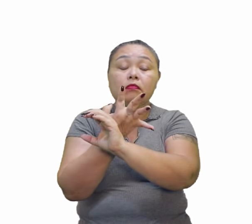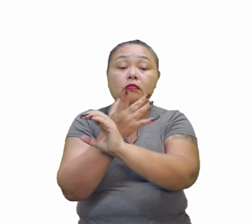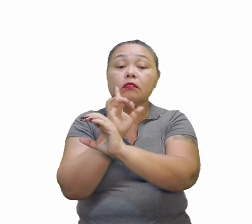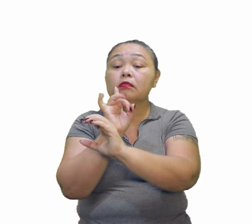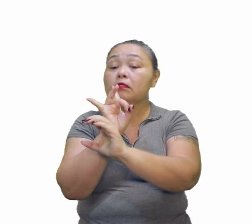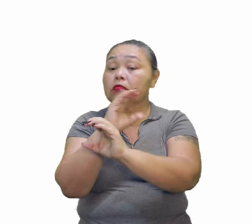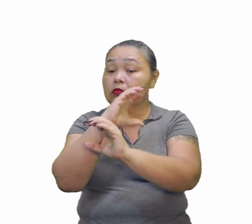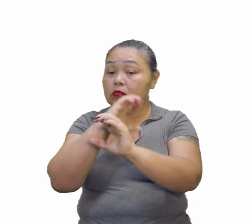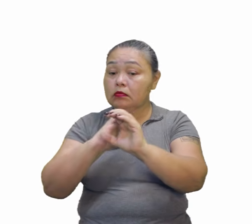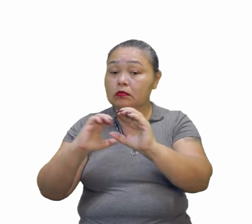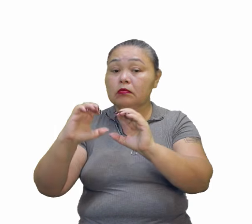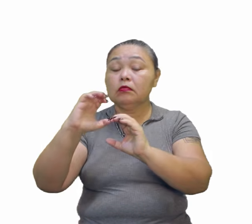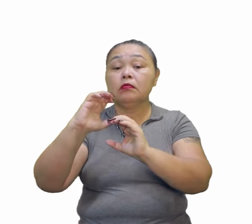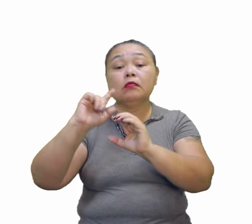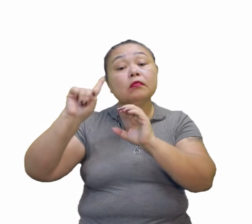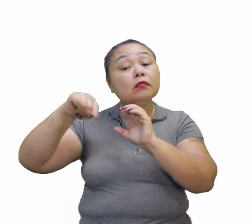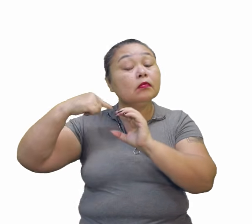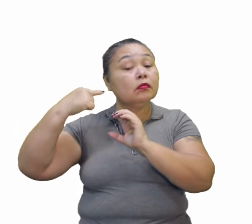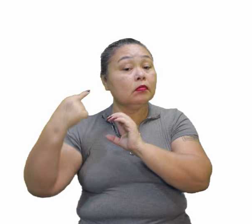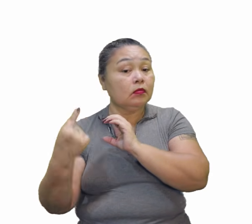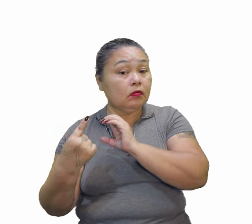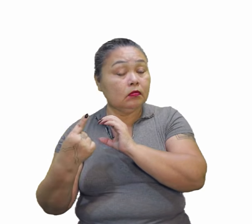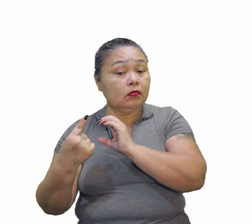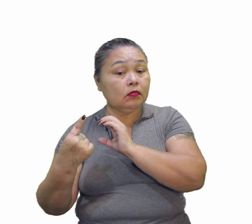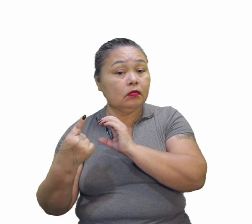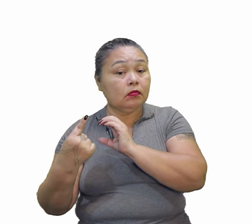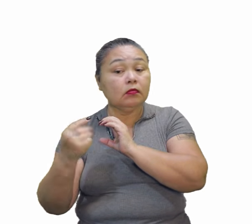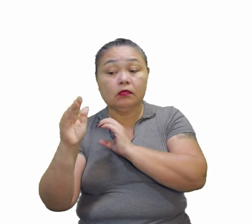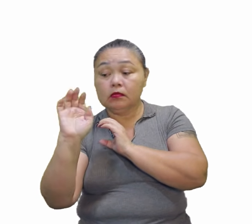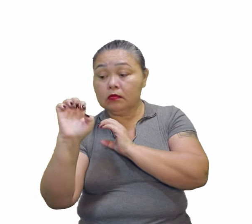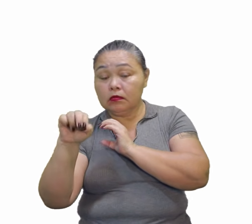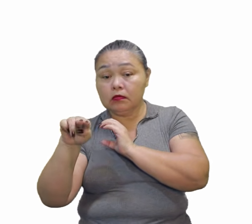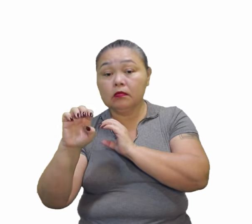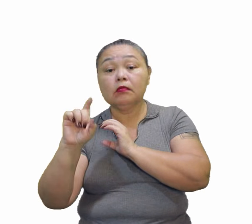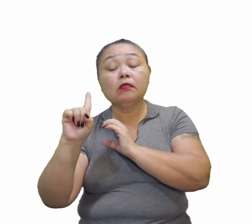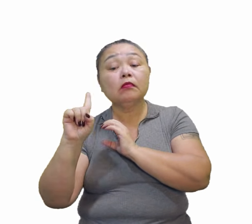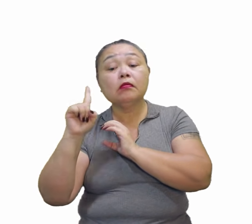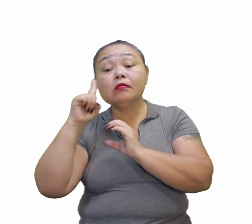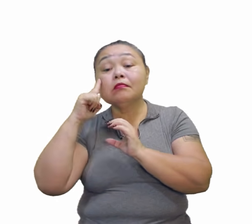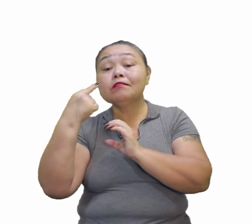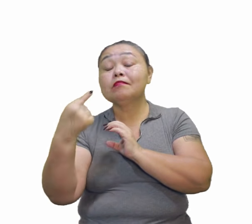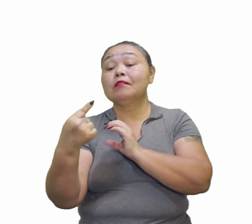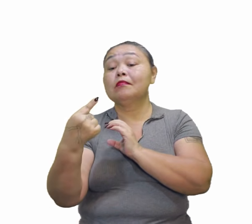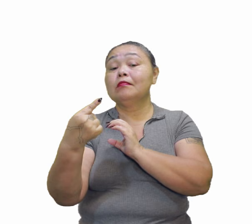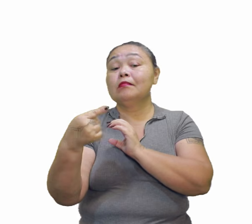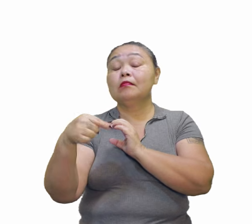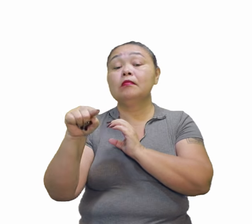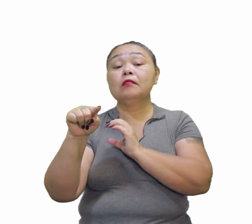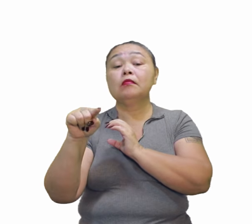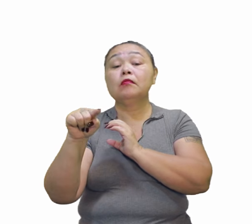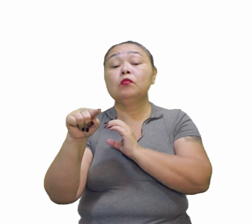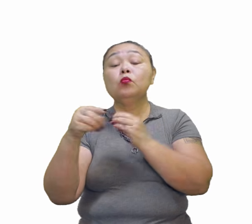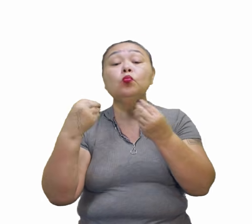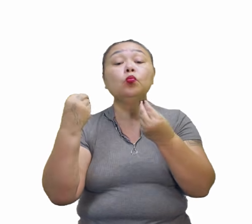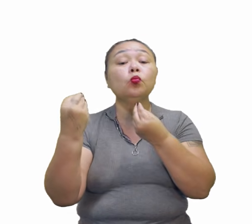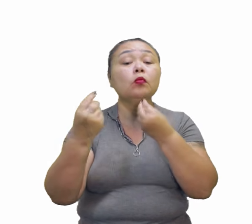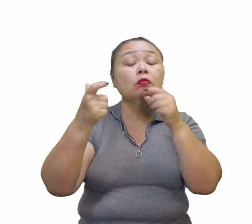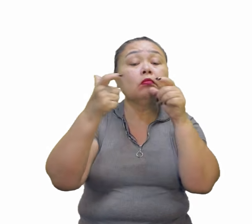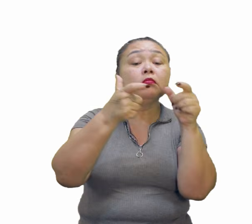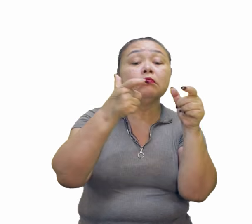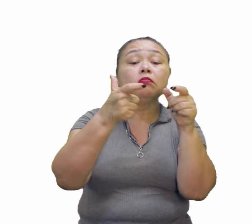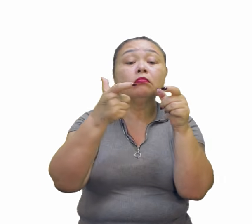de carbonos. E aí, antes de colocar o infixo, eu vou identificar